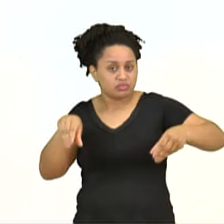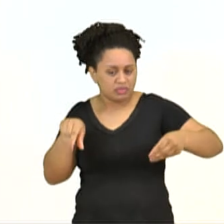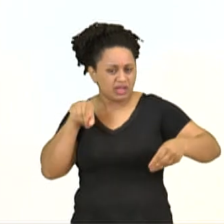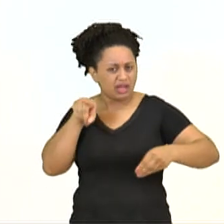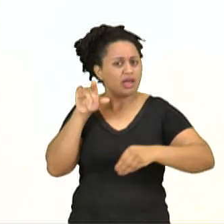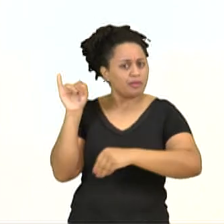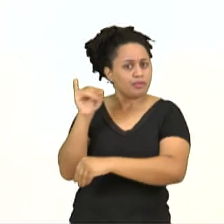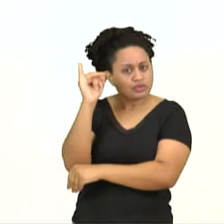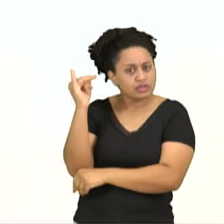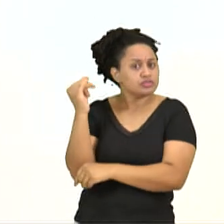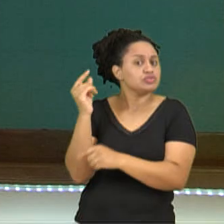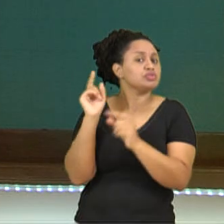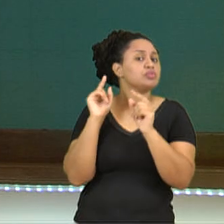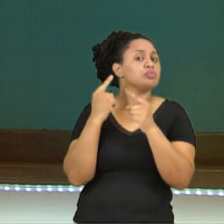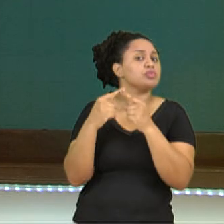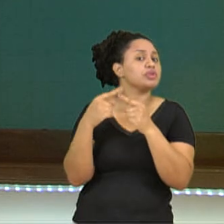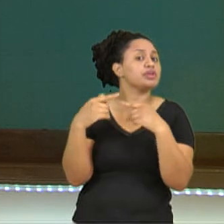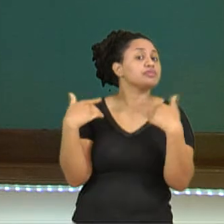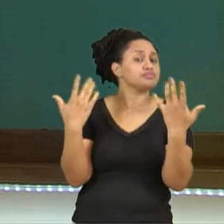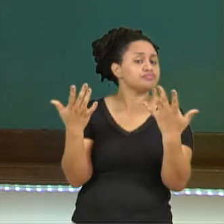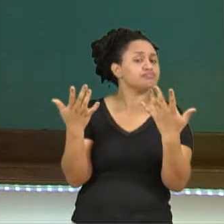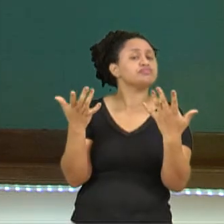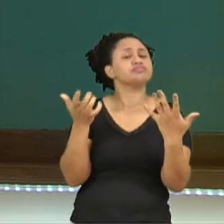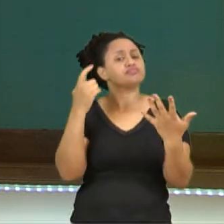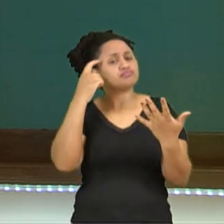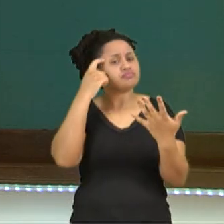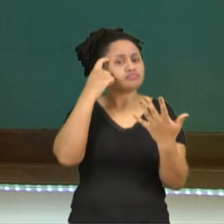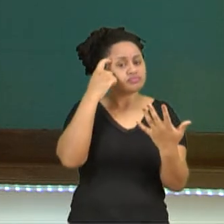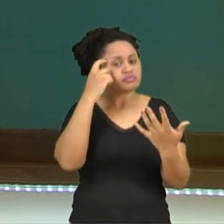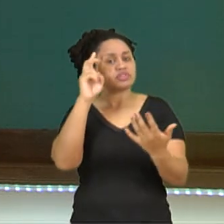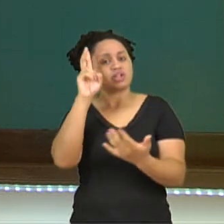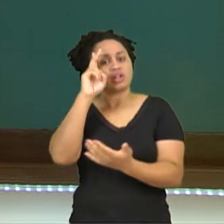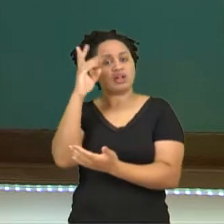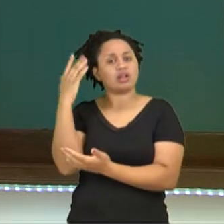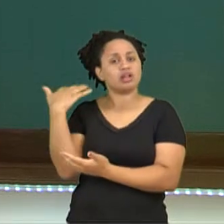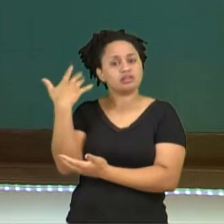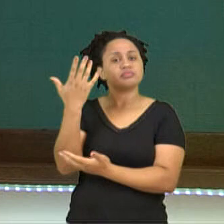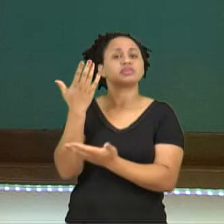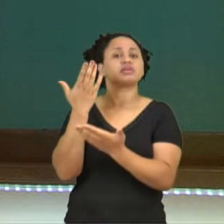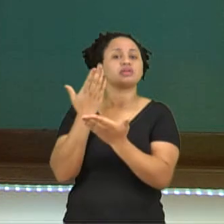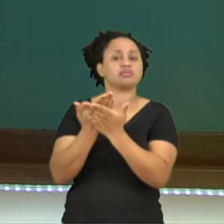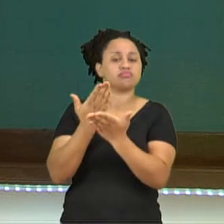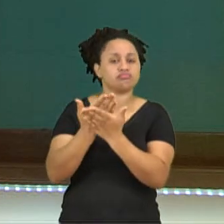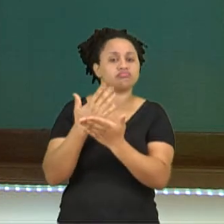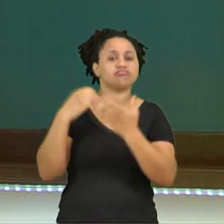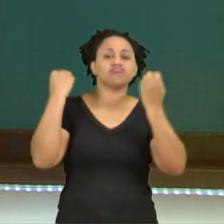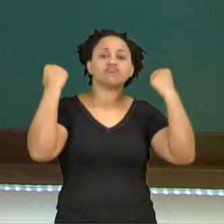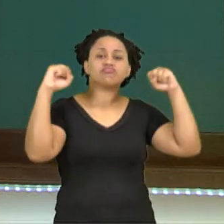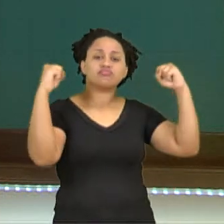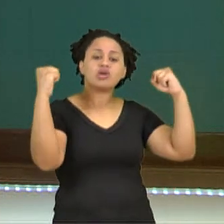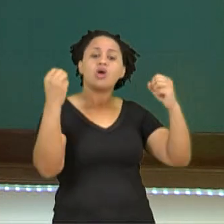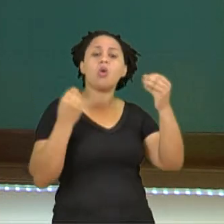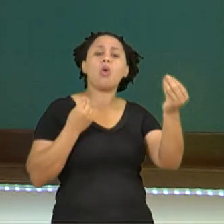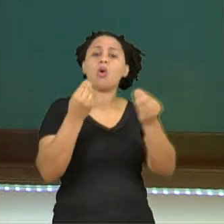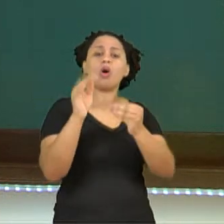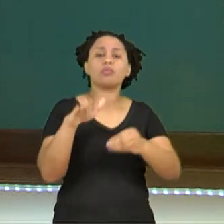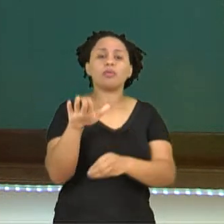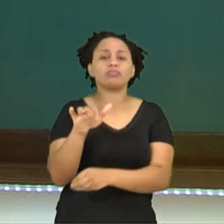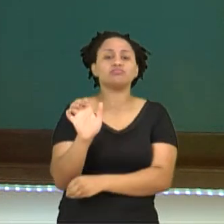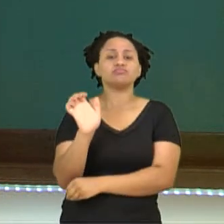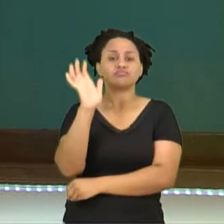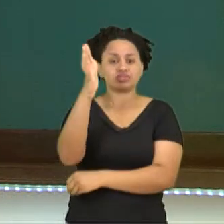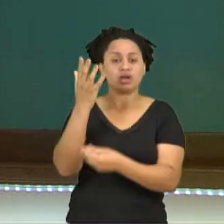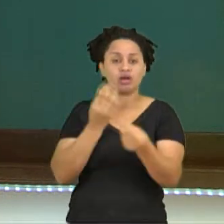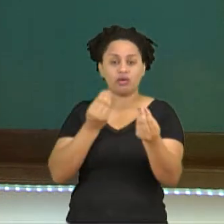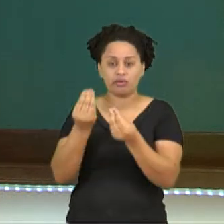de rodas? Pense um pouquinho, pessoal. Lembre das aulas de educação física, como que era o jogo de basquetebol.